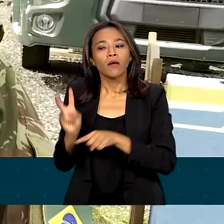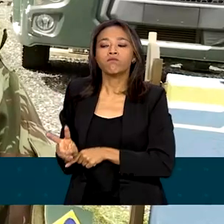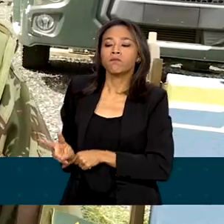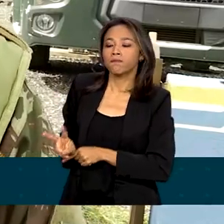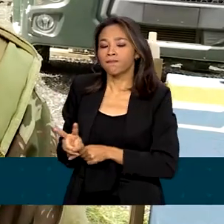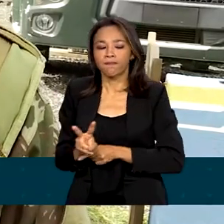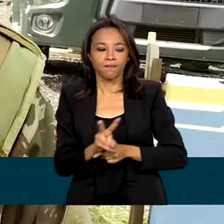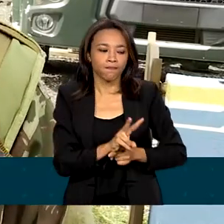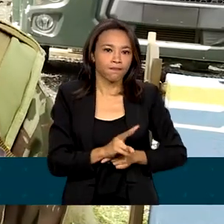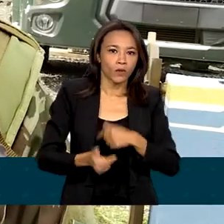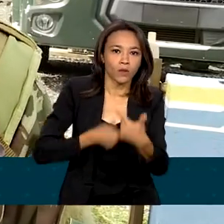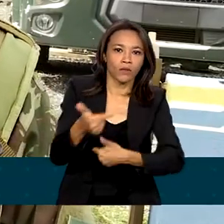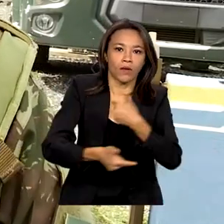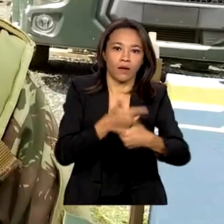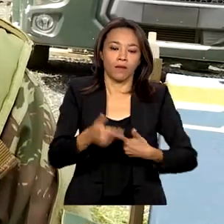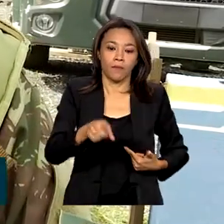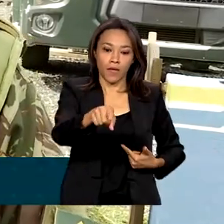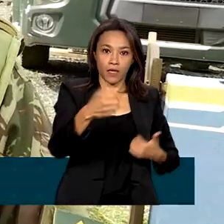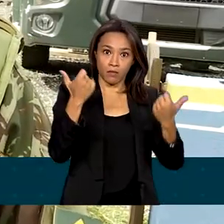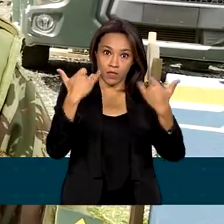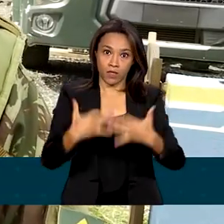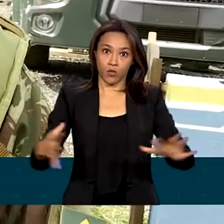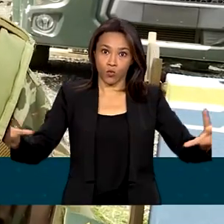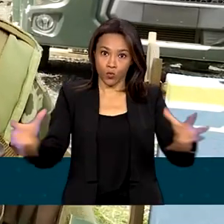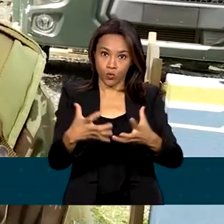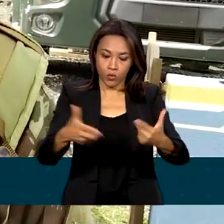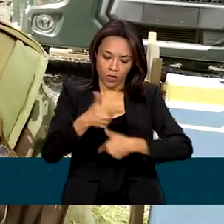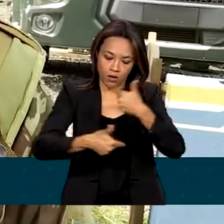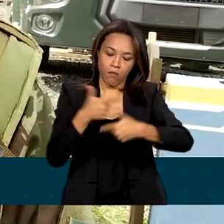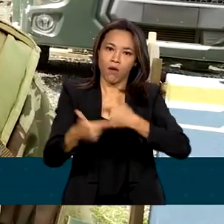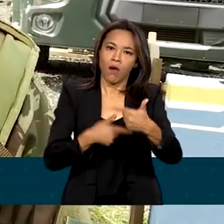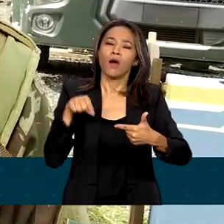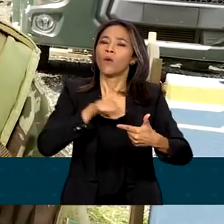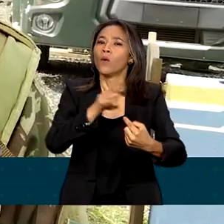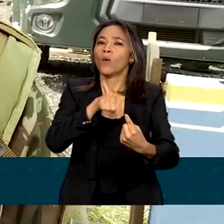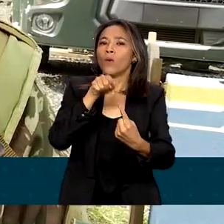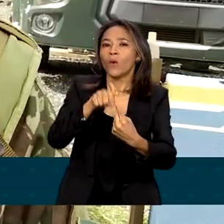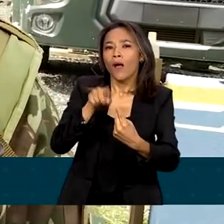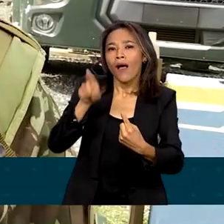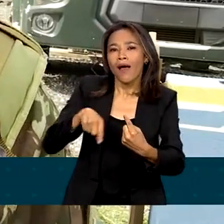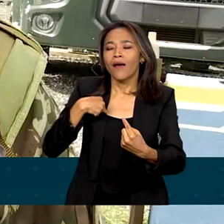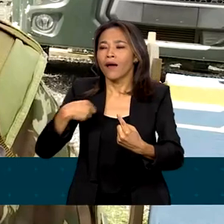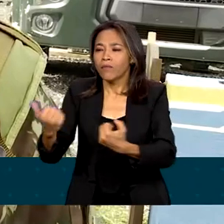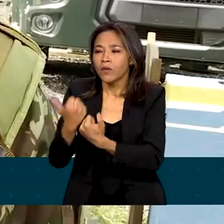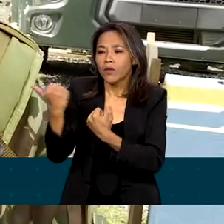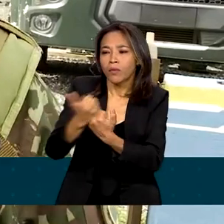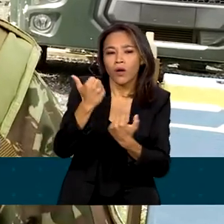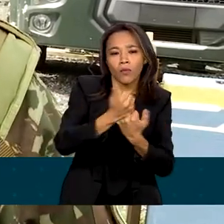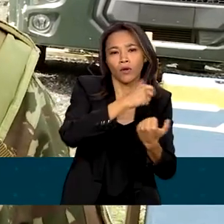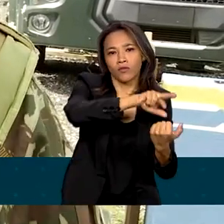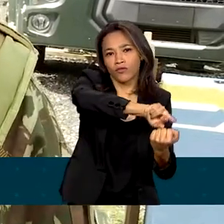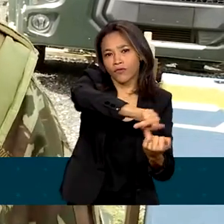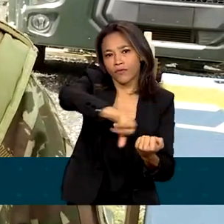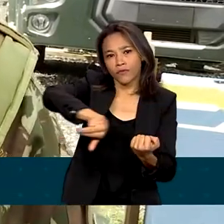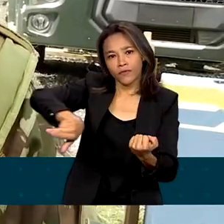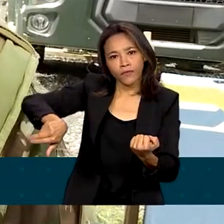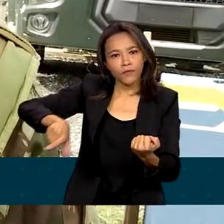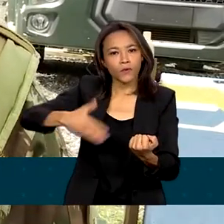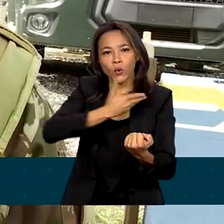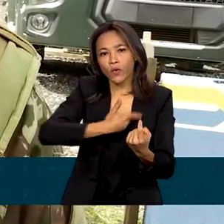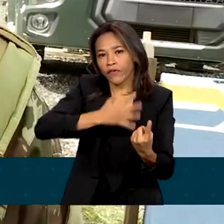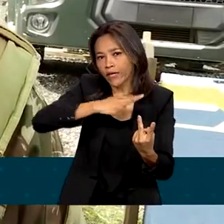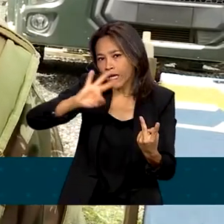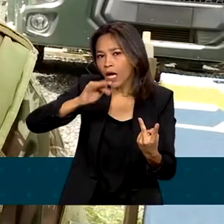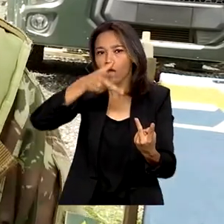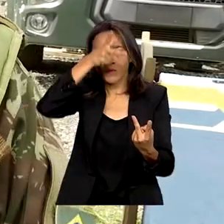trabalhos que é busca a sinergia de todas as esferas do governo federal o governo